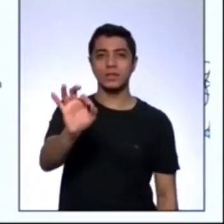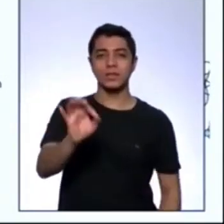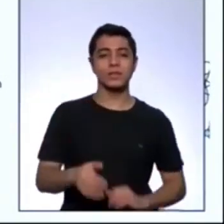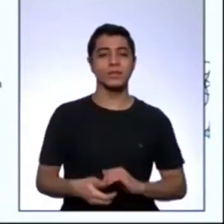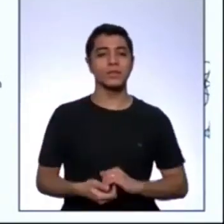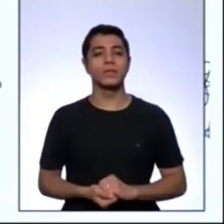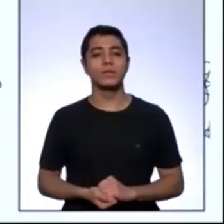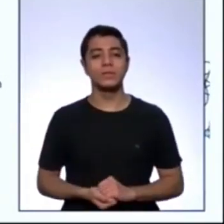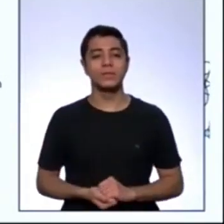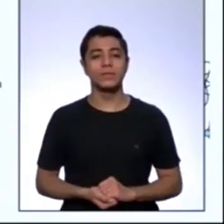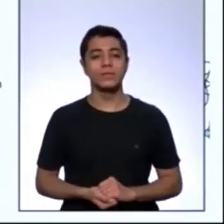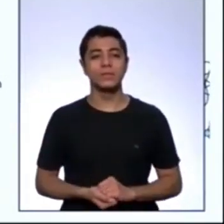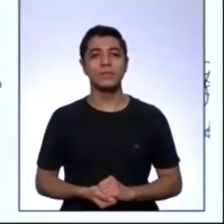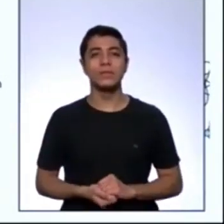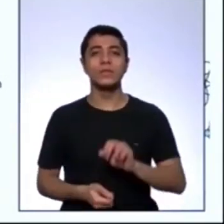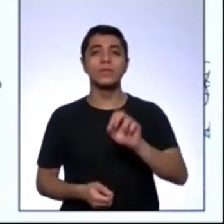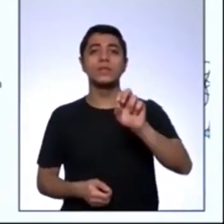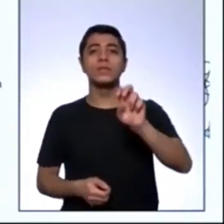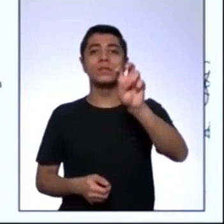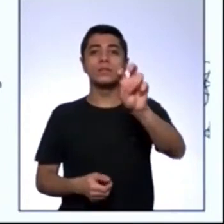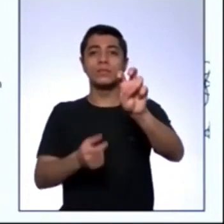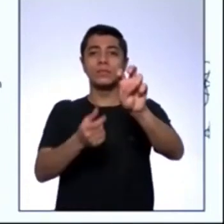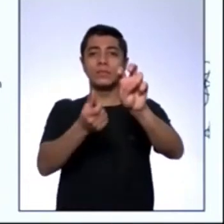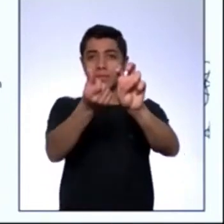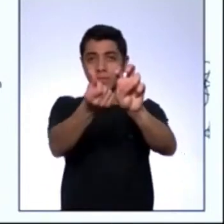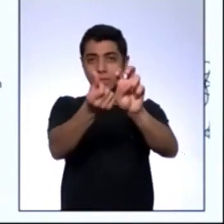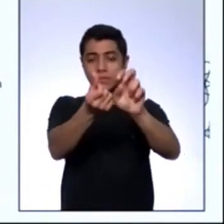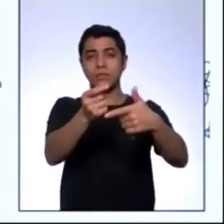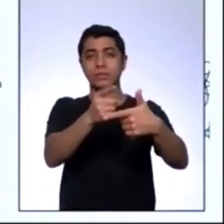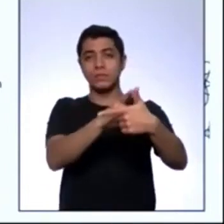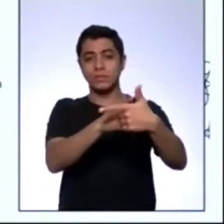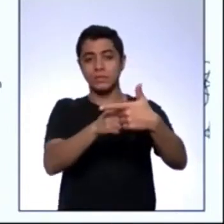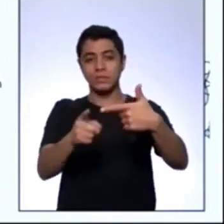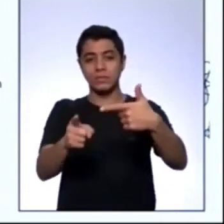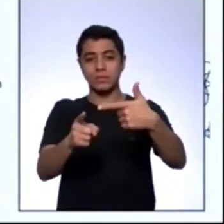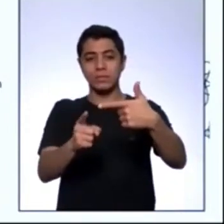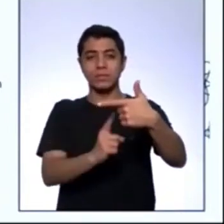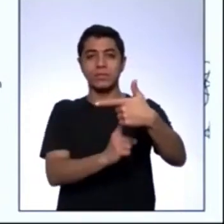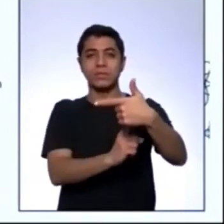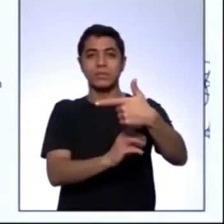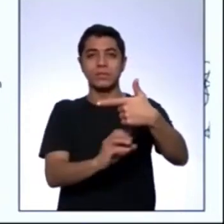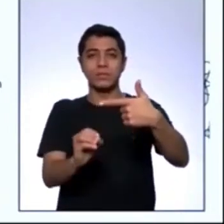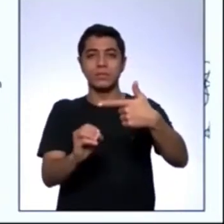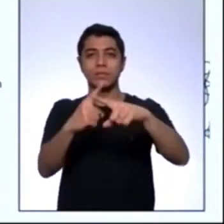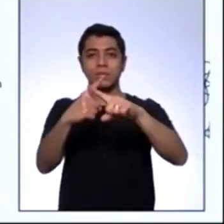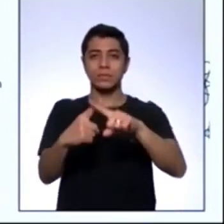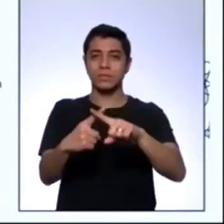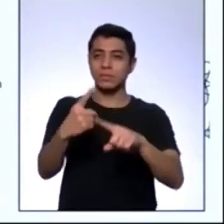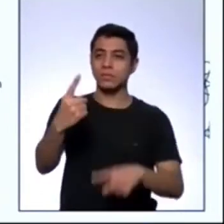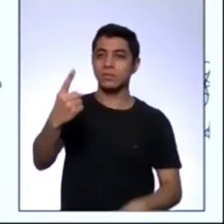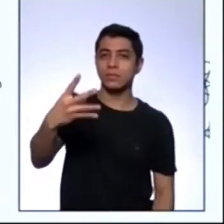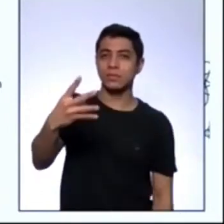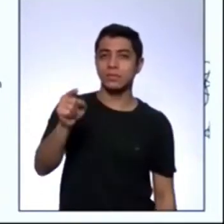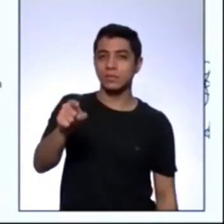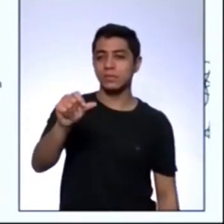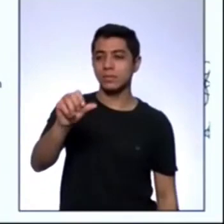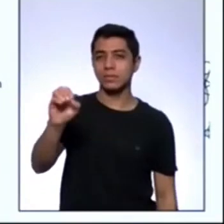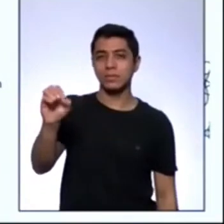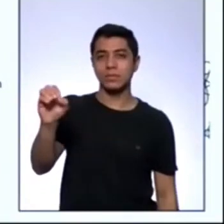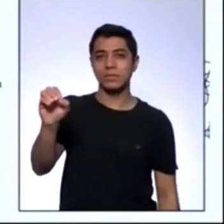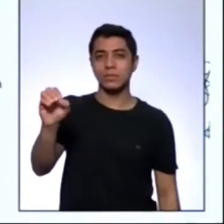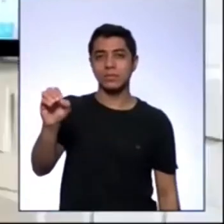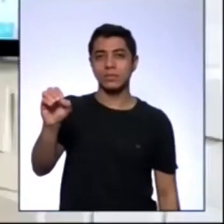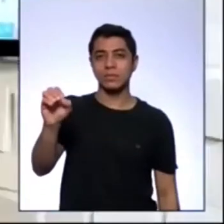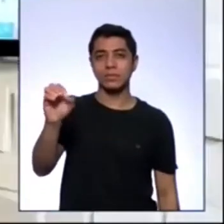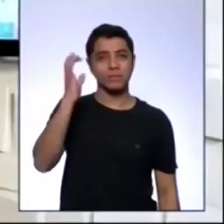a 56 por cento de quatro 14.900 uma